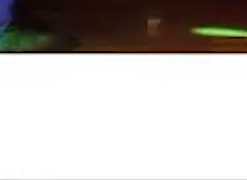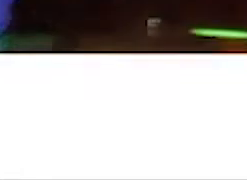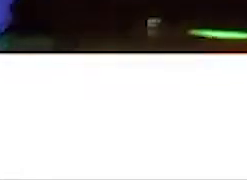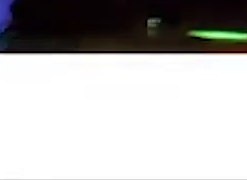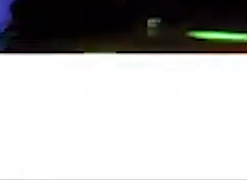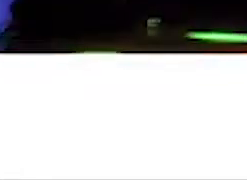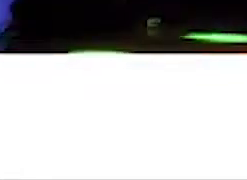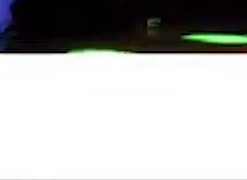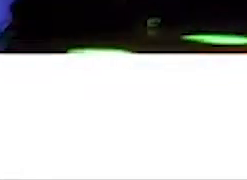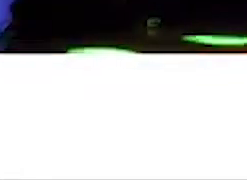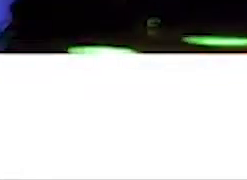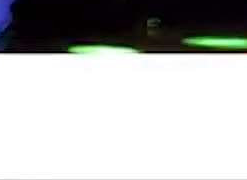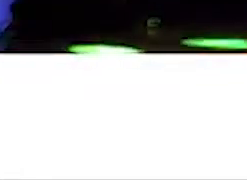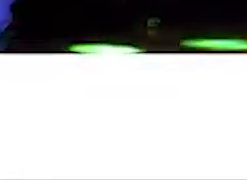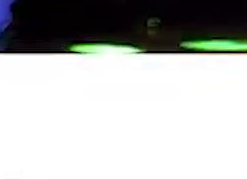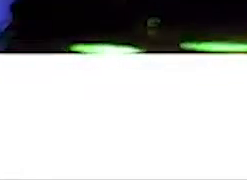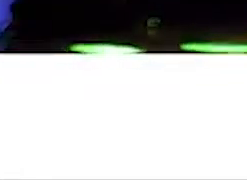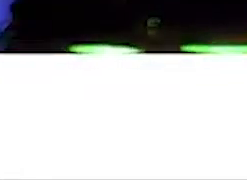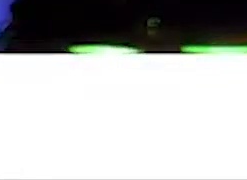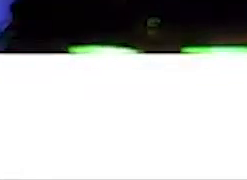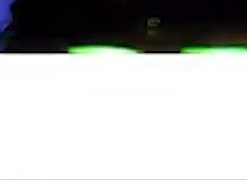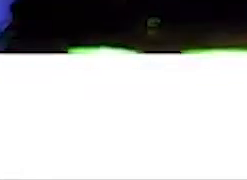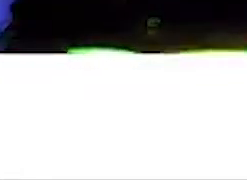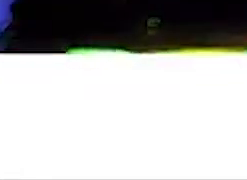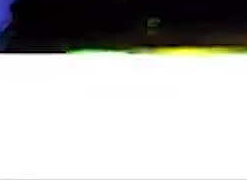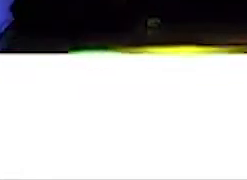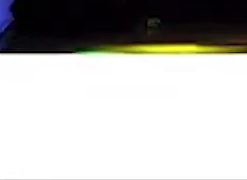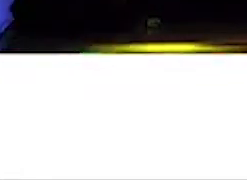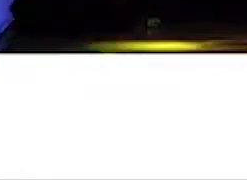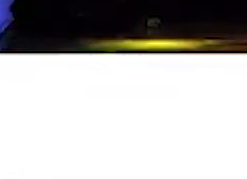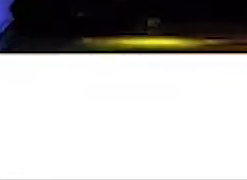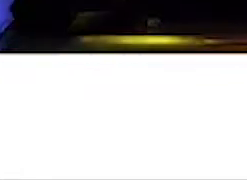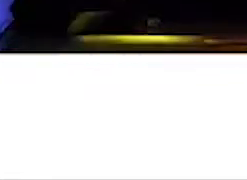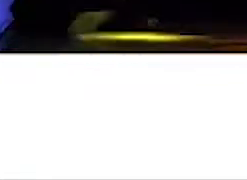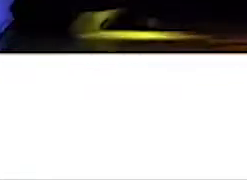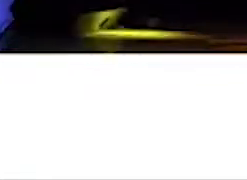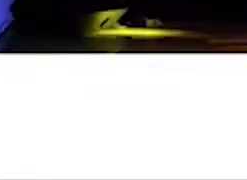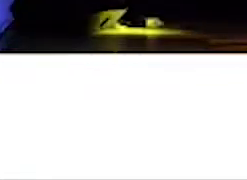rincão, é um marca de calço,